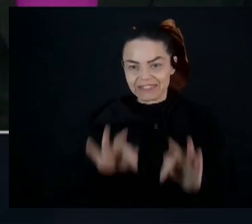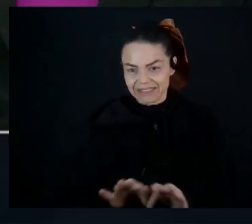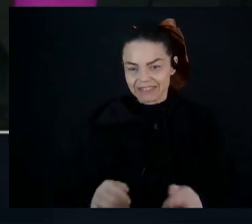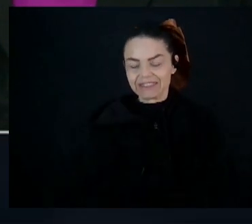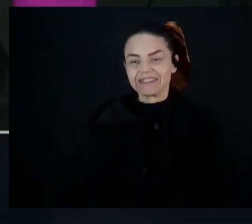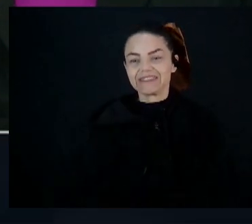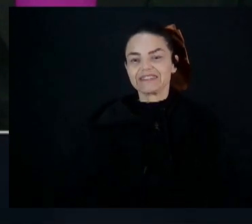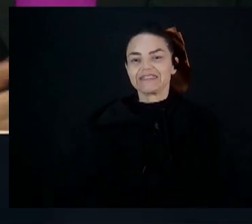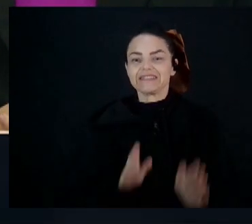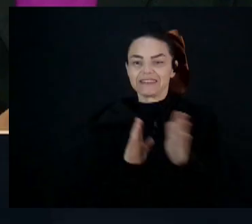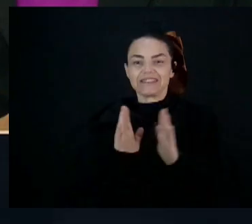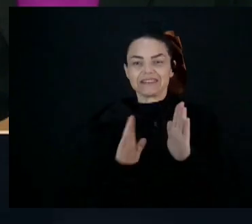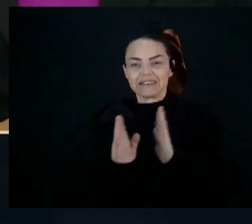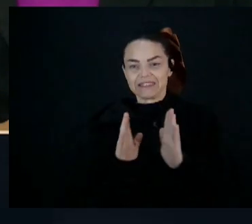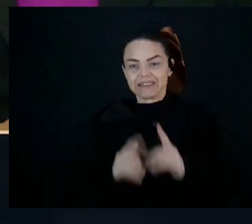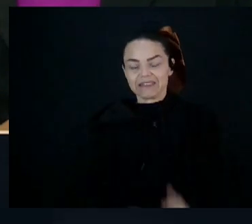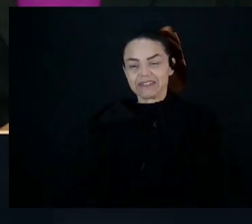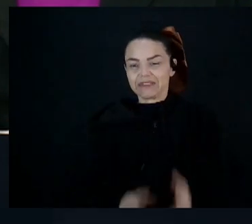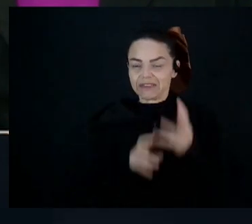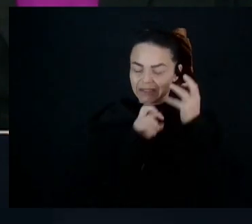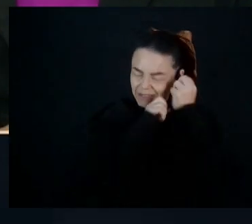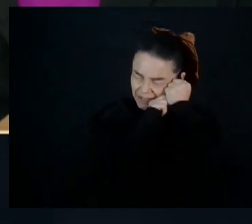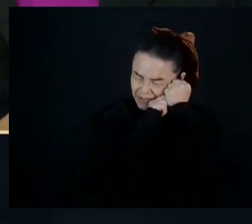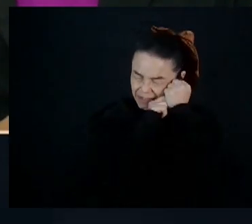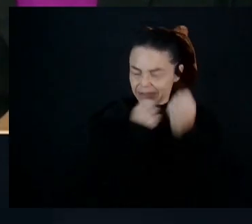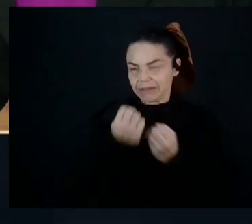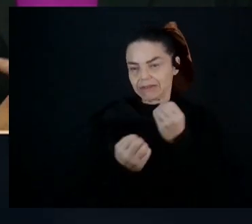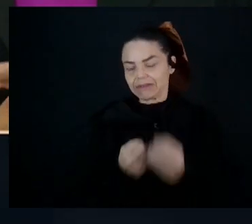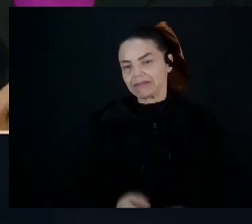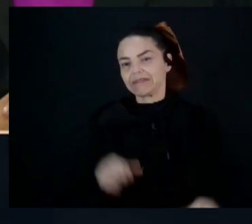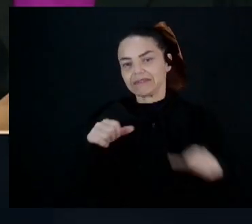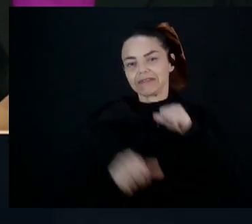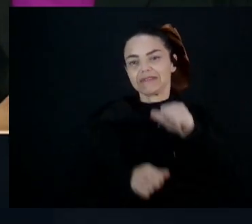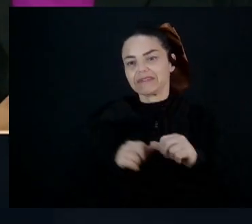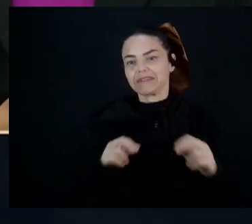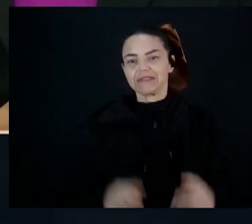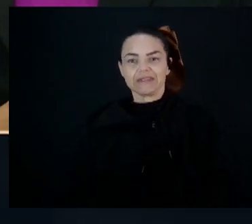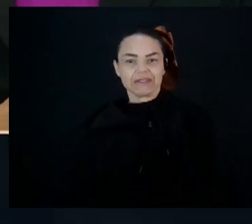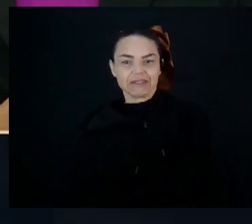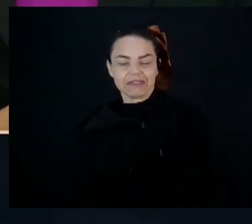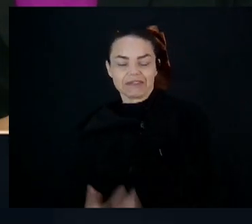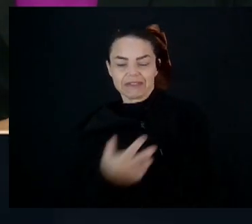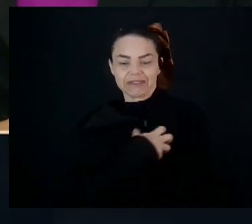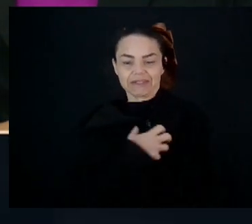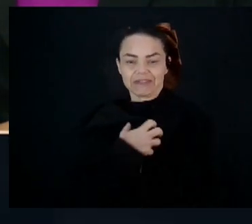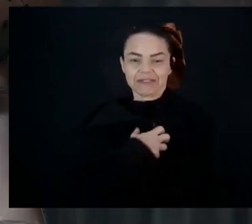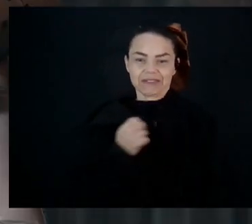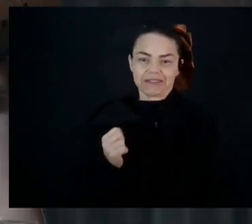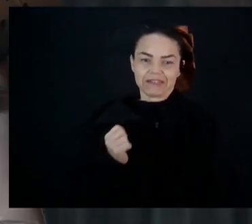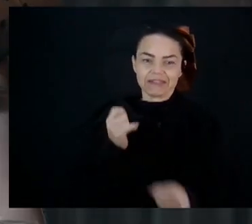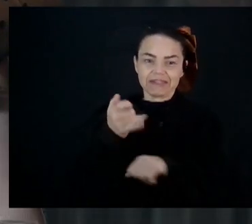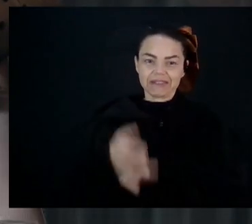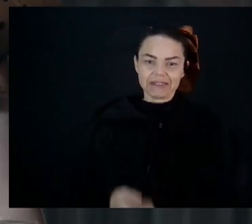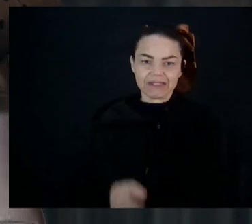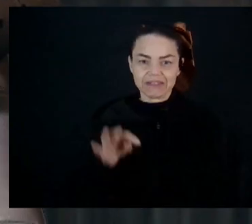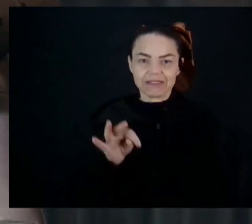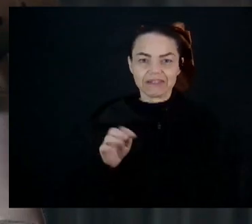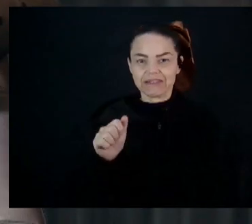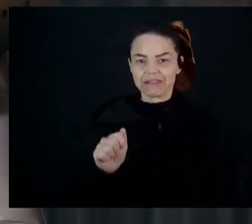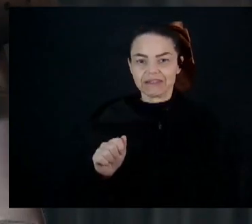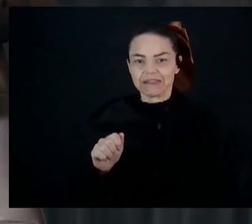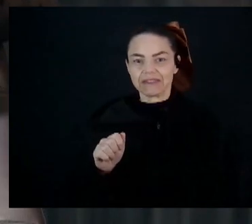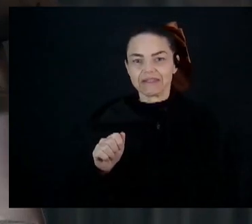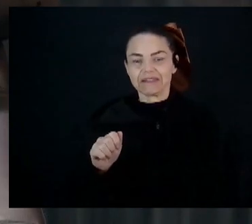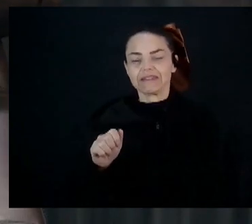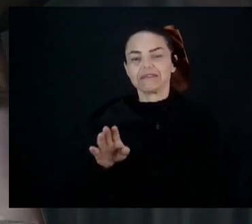estar dormindo. E aí, como é que a gente muda essa relação emocional com a noite, Tabita? É uma boa pergunta do Rafael,